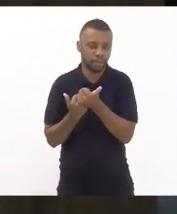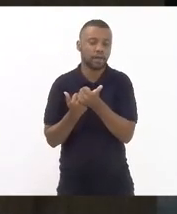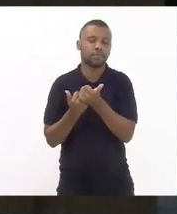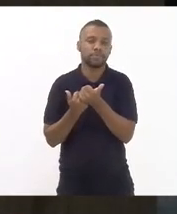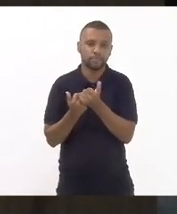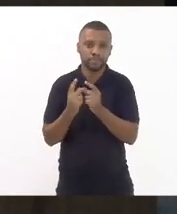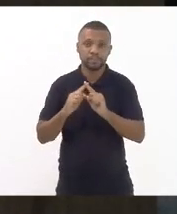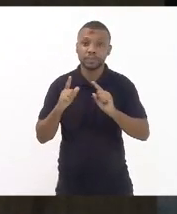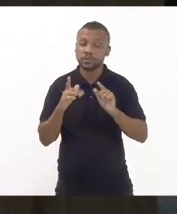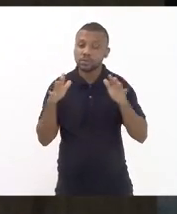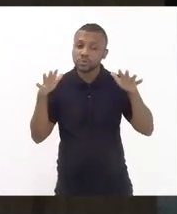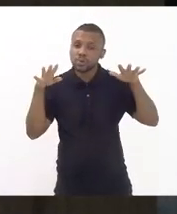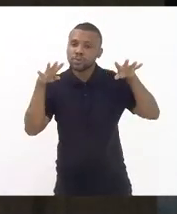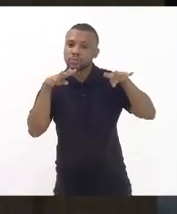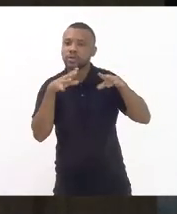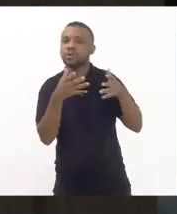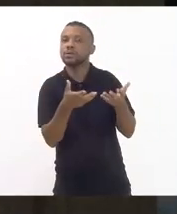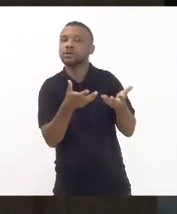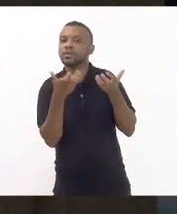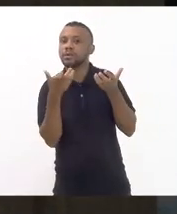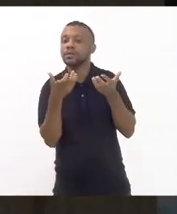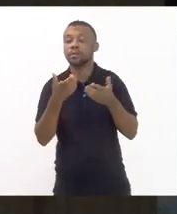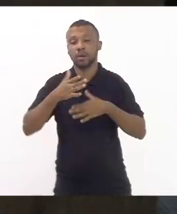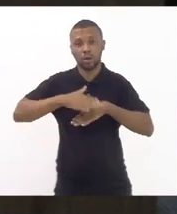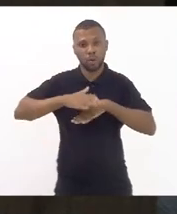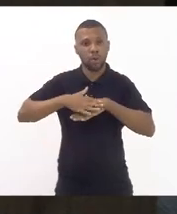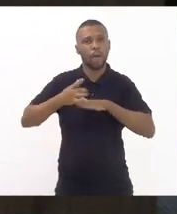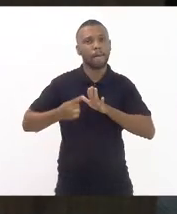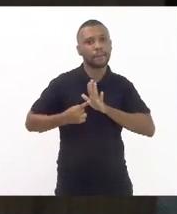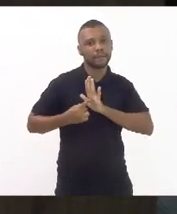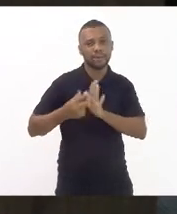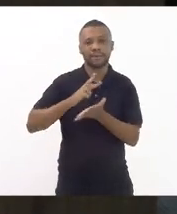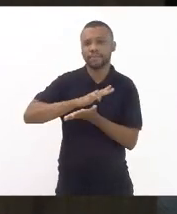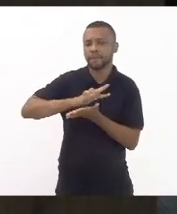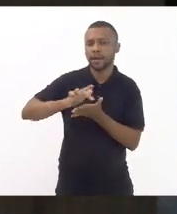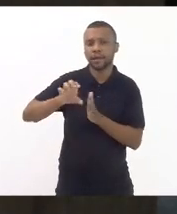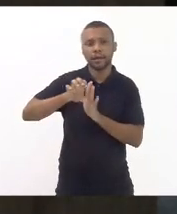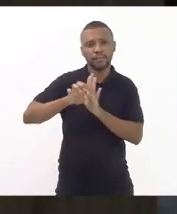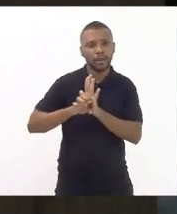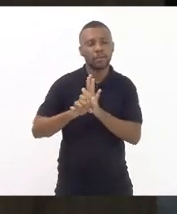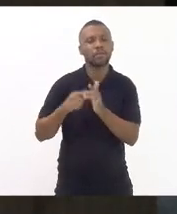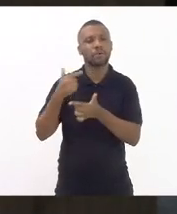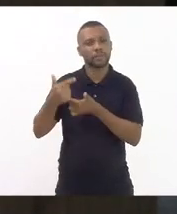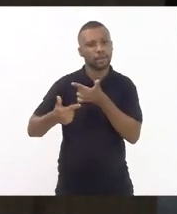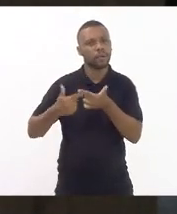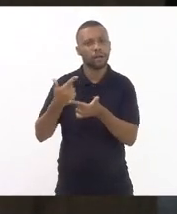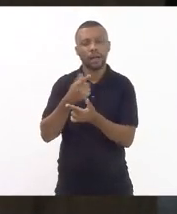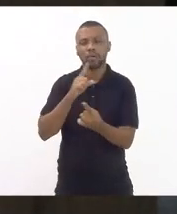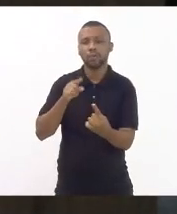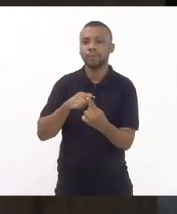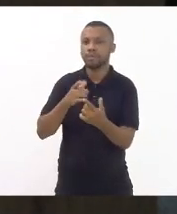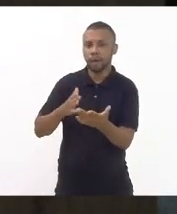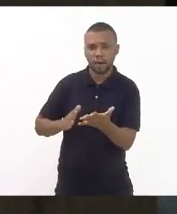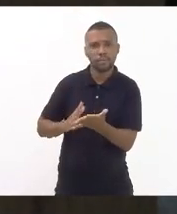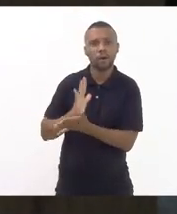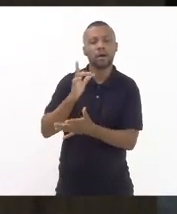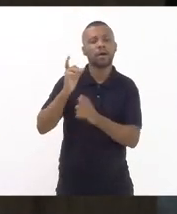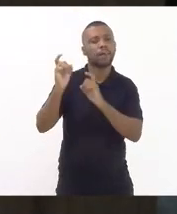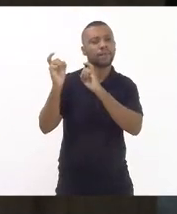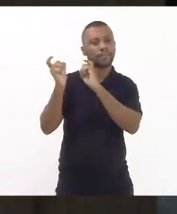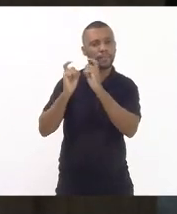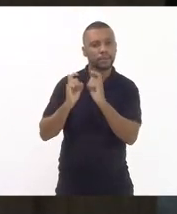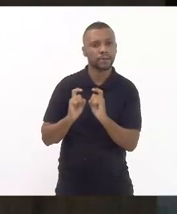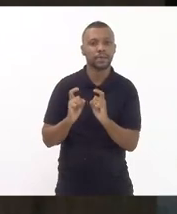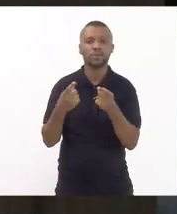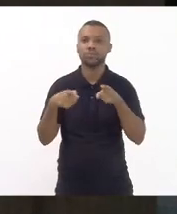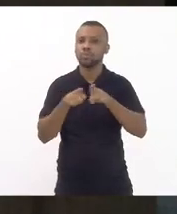destacando que apresentei uma série de emendas ao projeto que vou trabalhar pela sua aprovação, debatendo não só com a